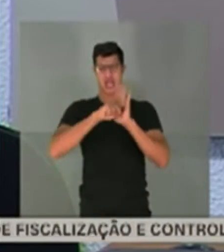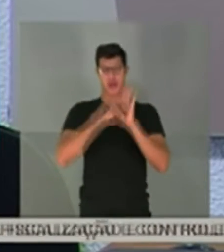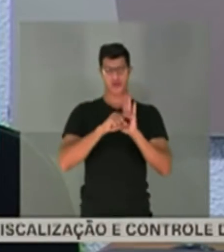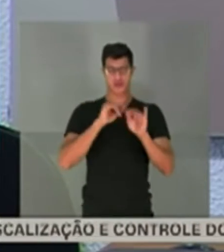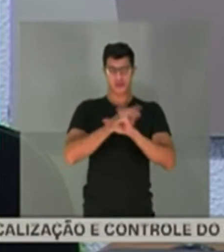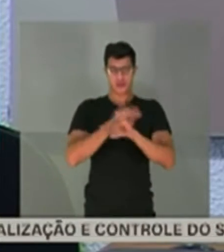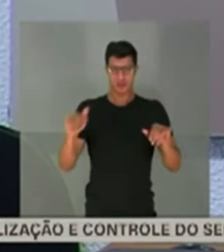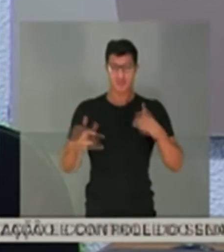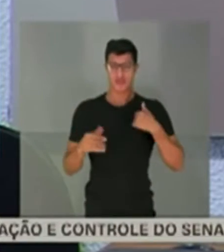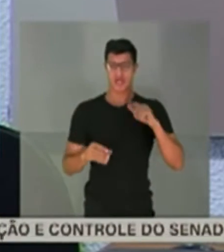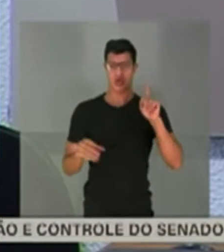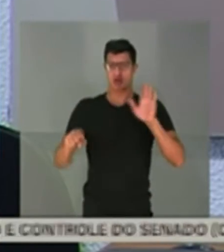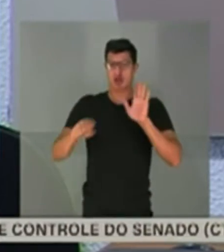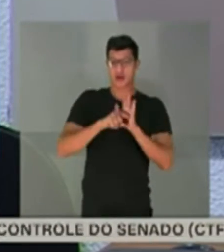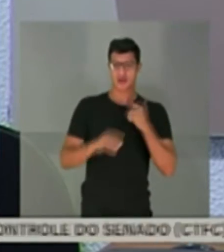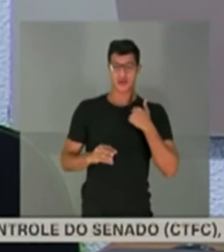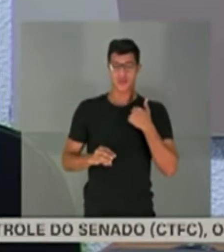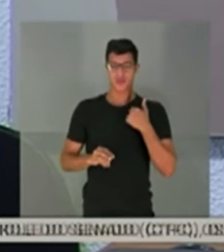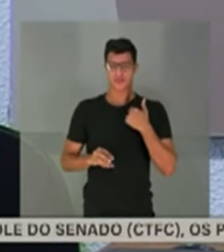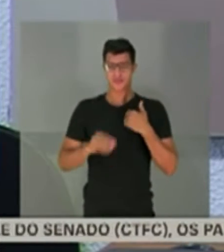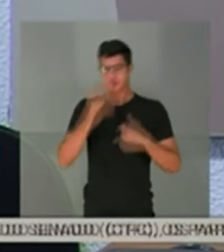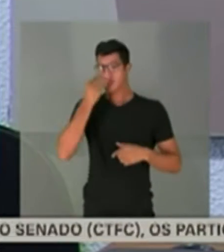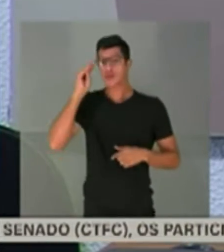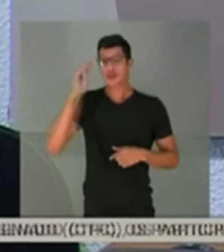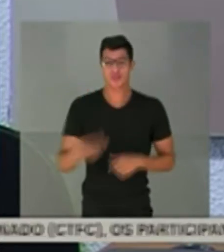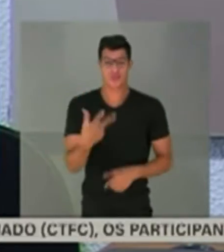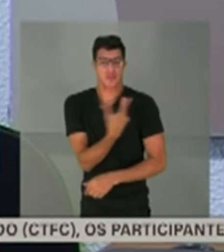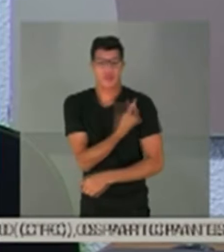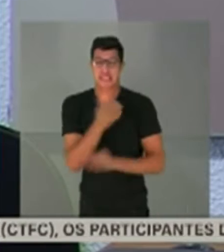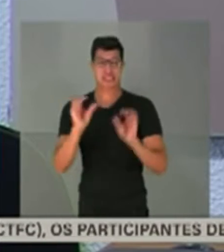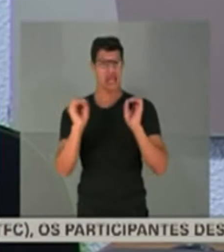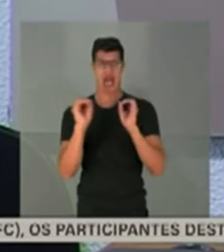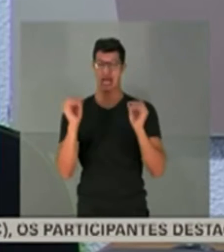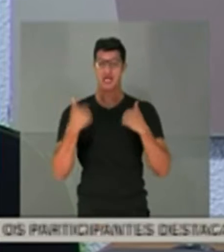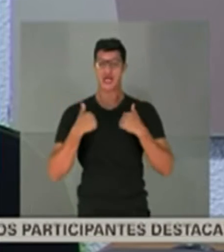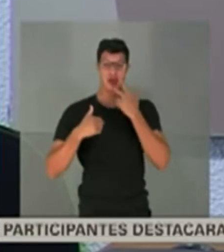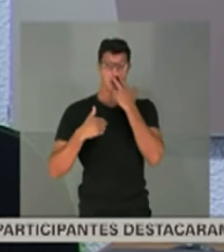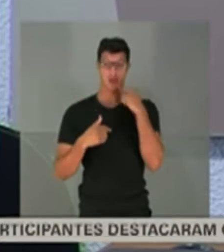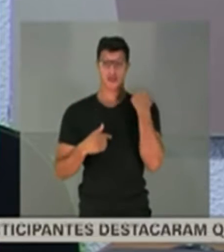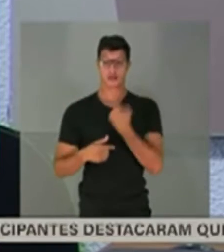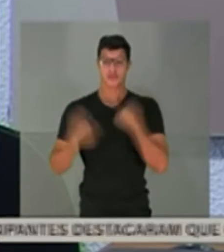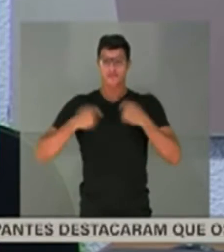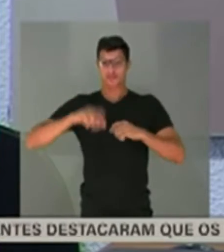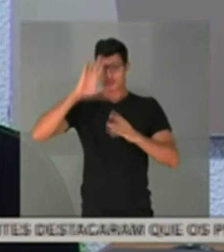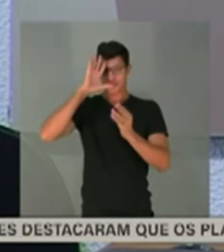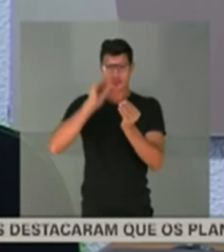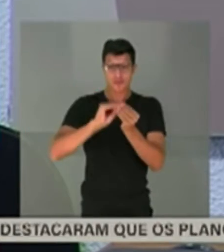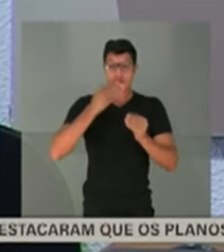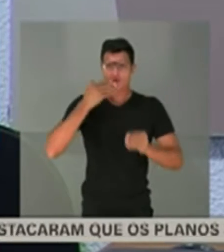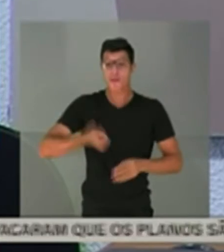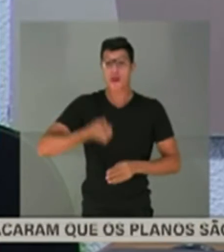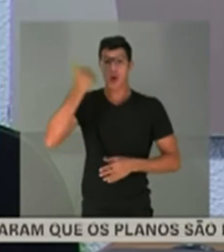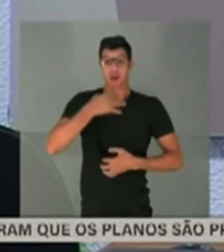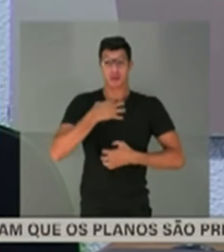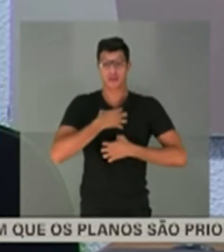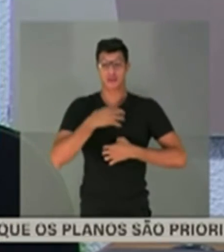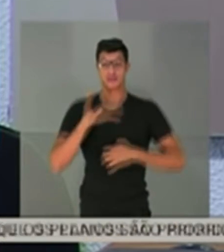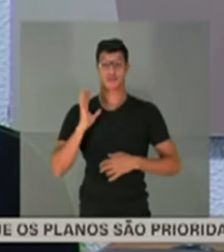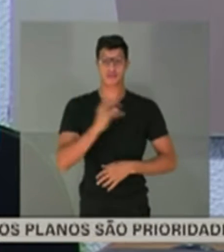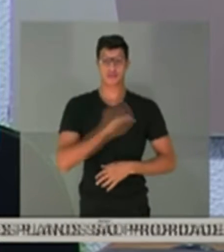não sou negacionista, eu não condeno vacina. Não. Eu acho que nós temos que entender qual é a melhor forma de salvar